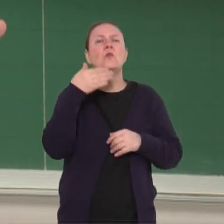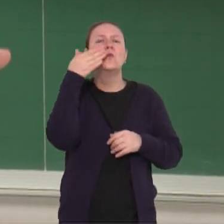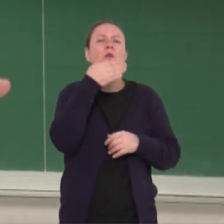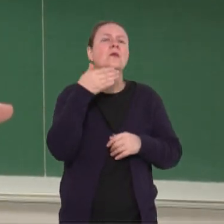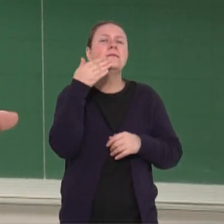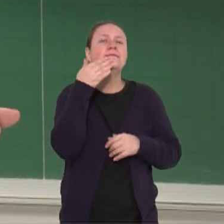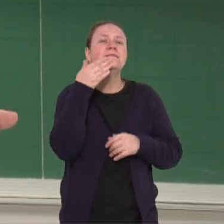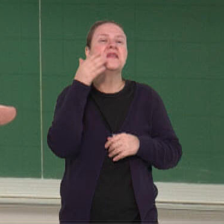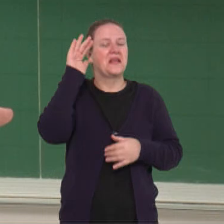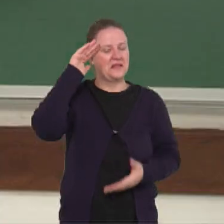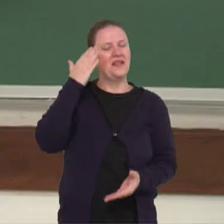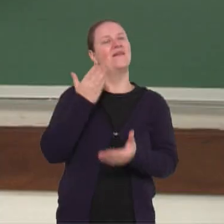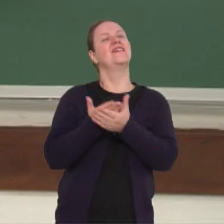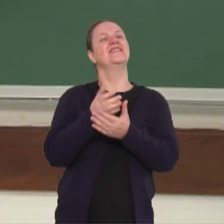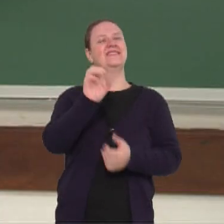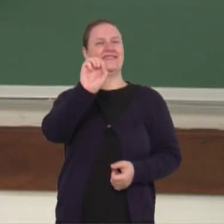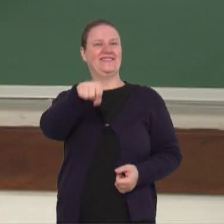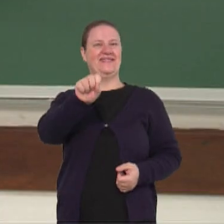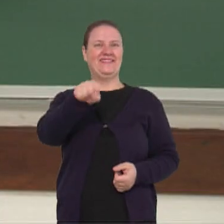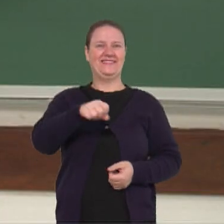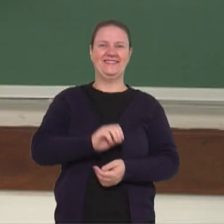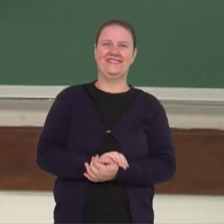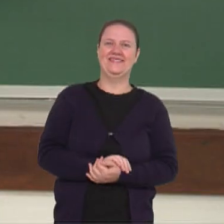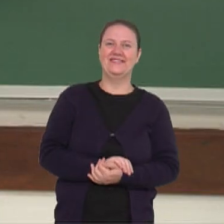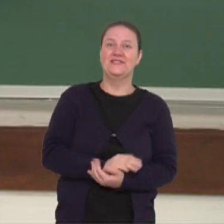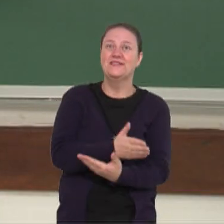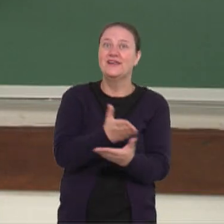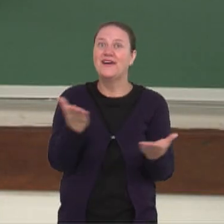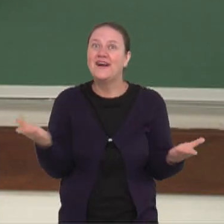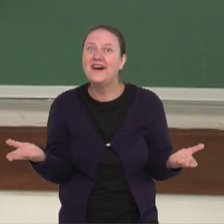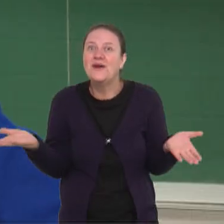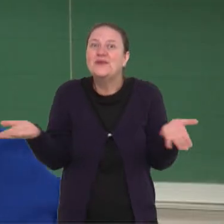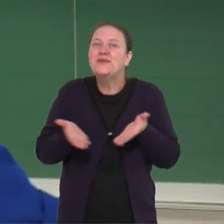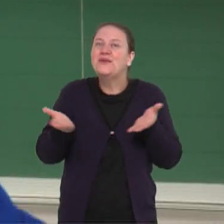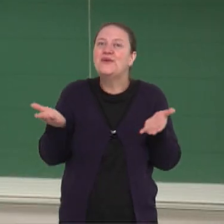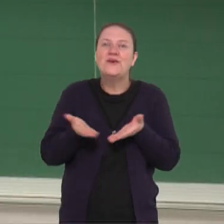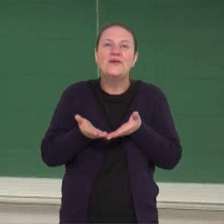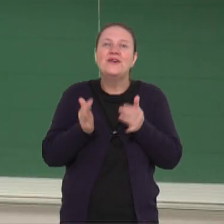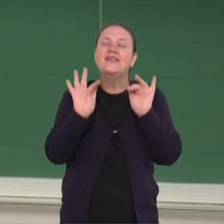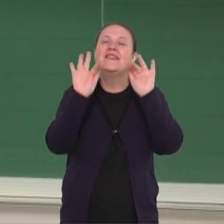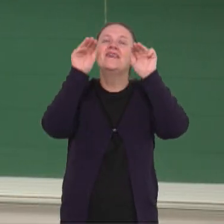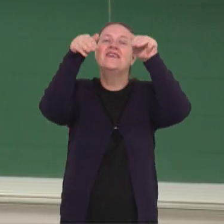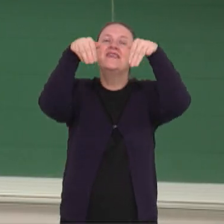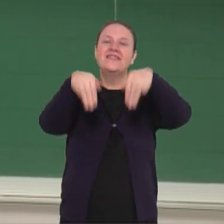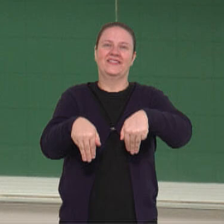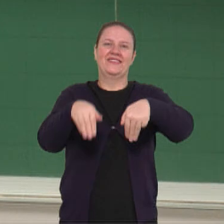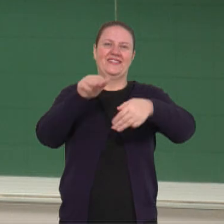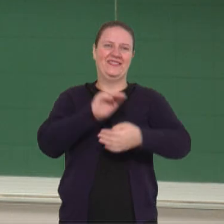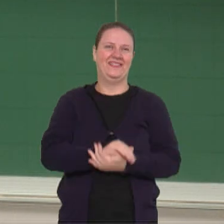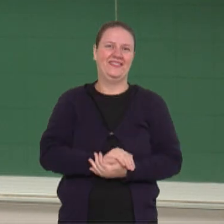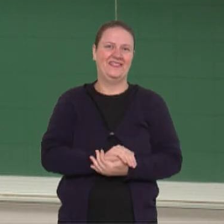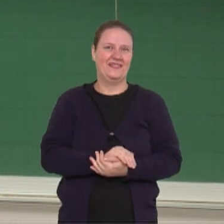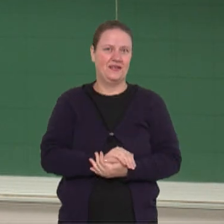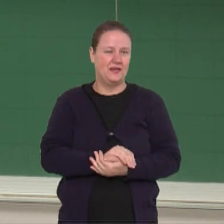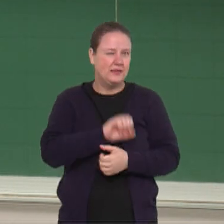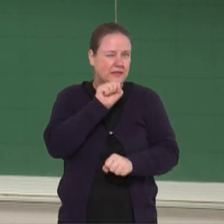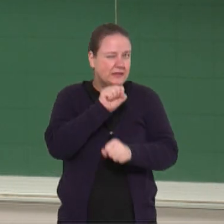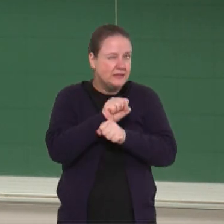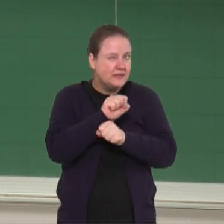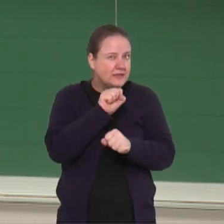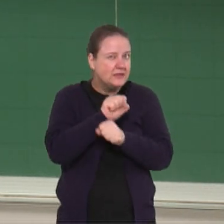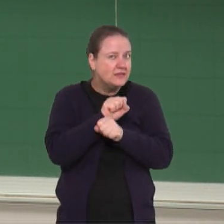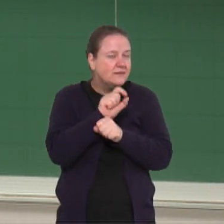Ah, eu tenho certeza que sim. Pessoal, por hoje é só e deixe-me acabar essa